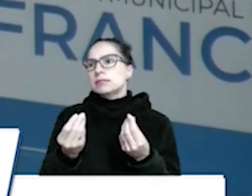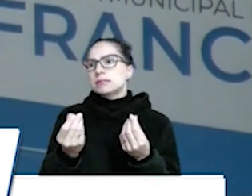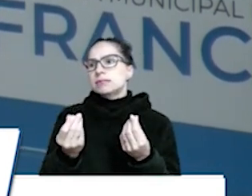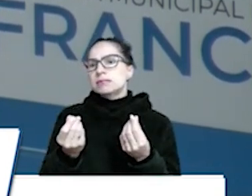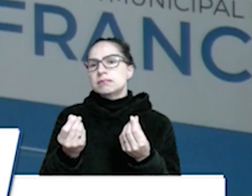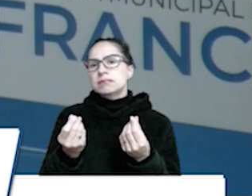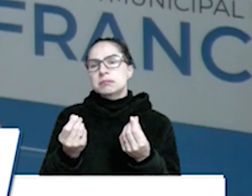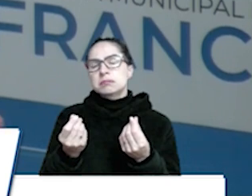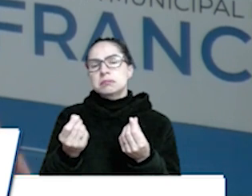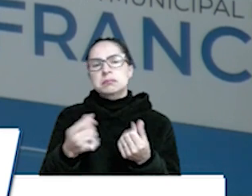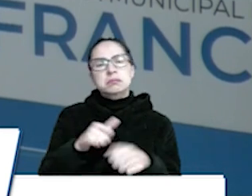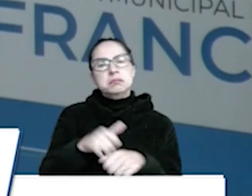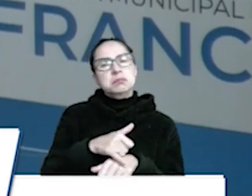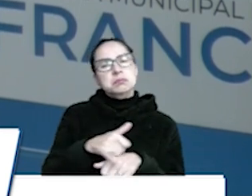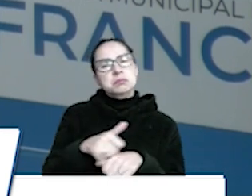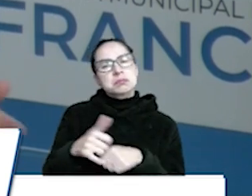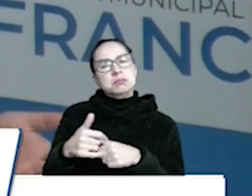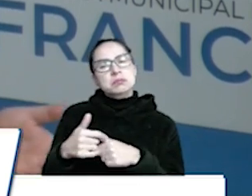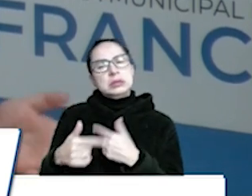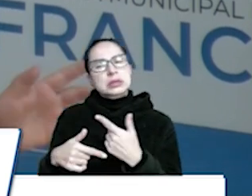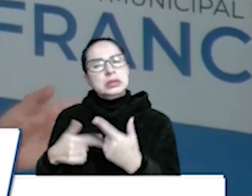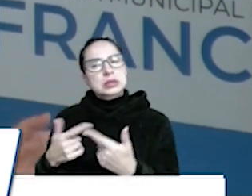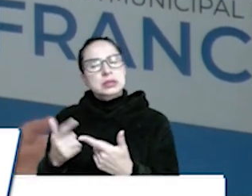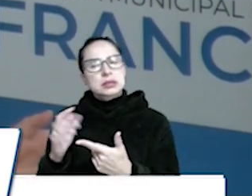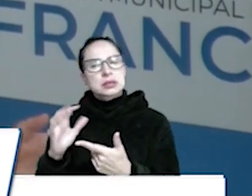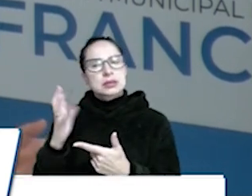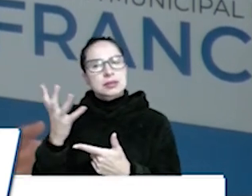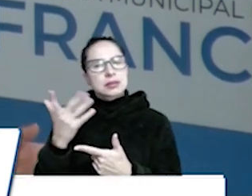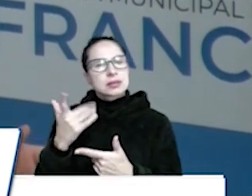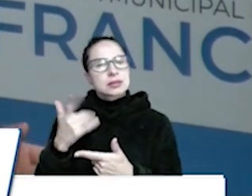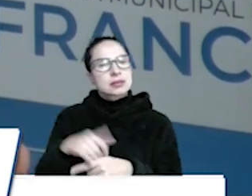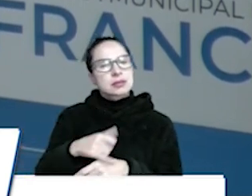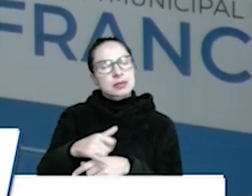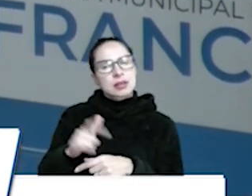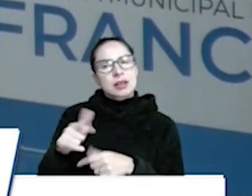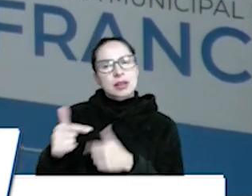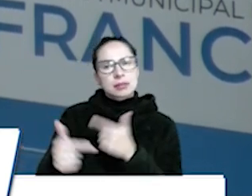contornados, né, situações que são ocasionadas e são contornadas pelos servidores.